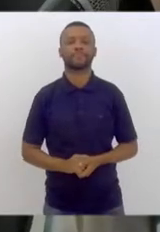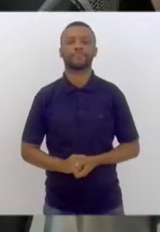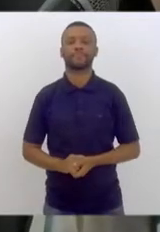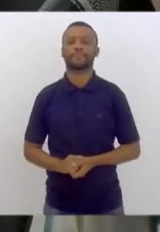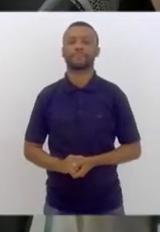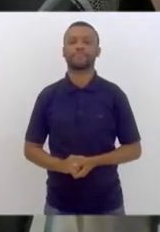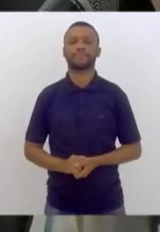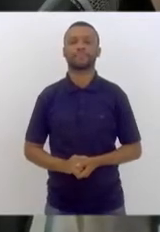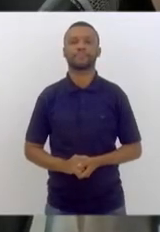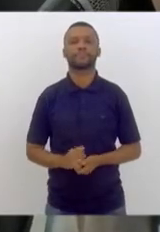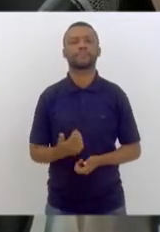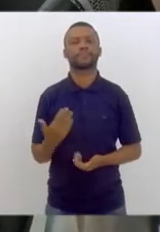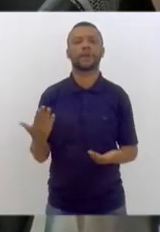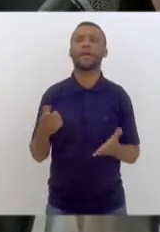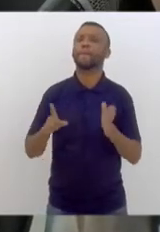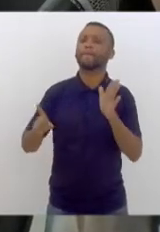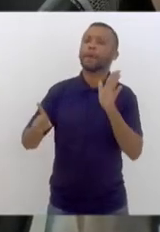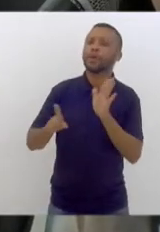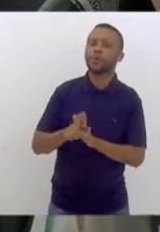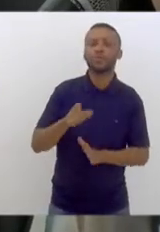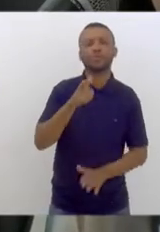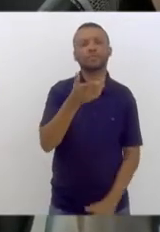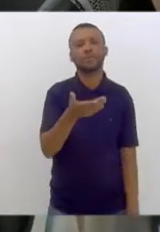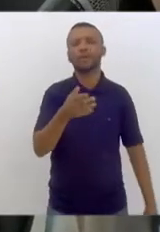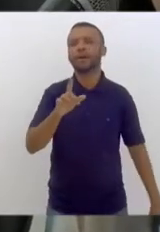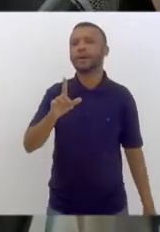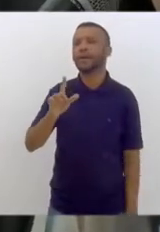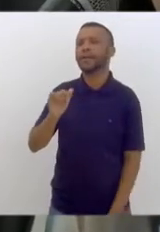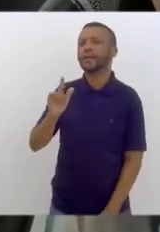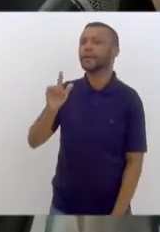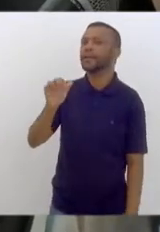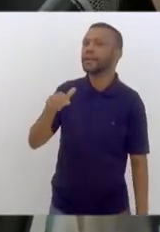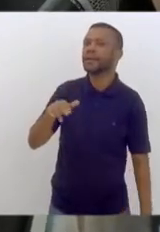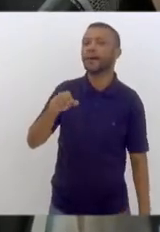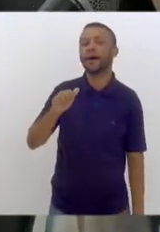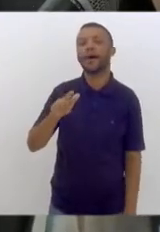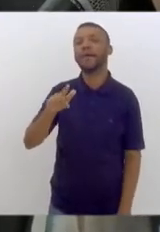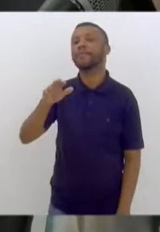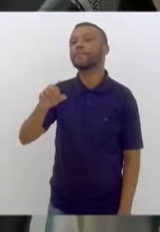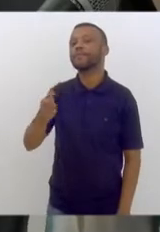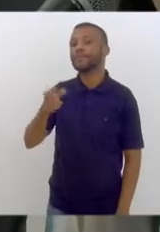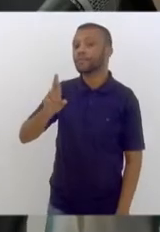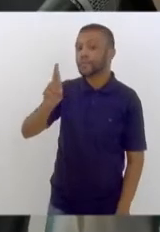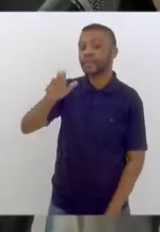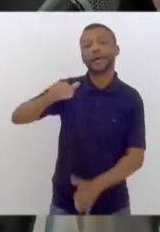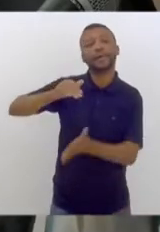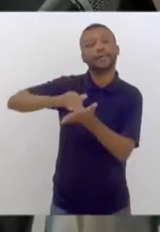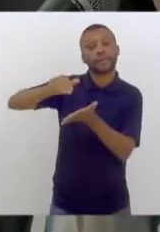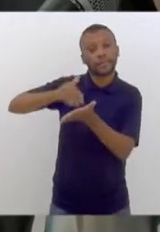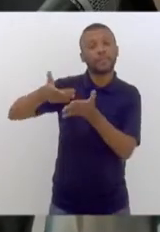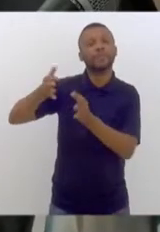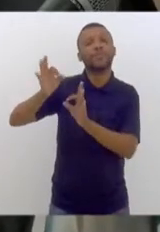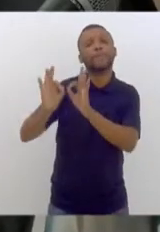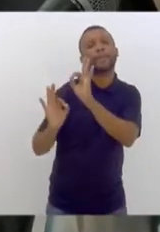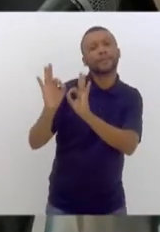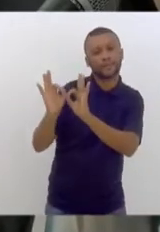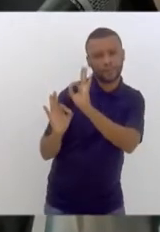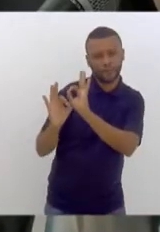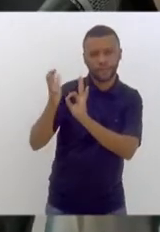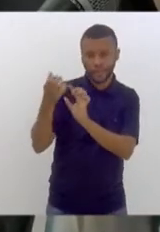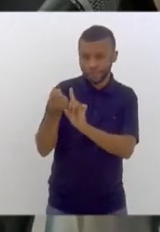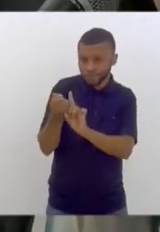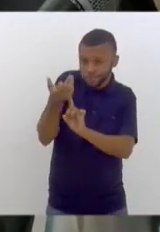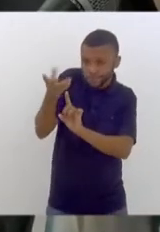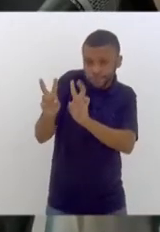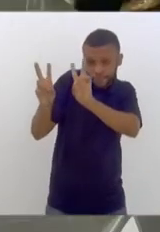Eu pergunto à doutora Lilian Alves, da Secretaria de Planejamento, se quer se expressar sobre o tema.